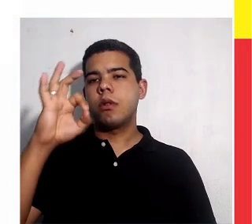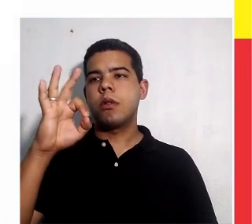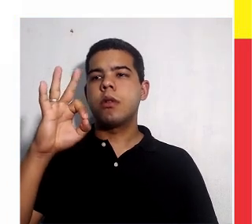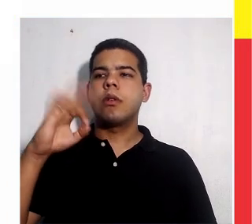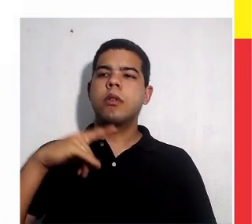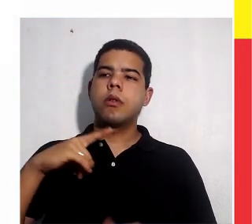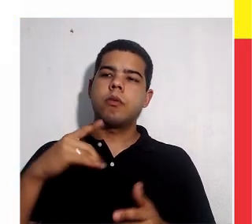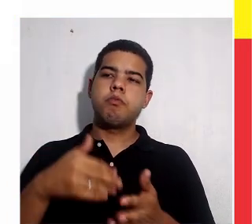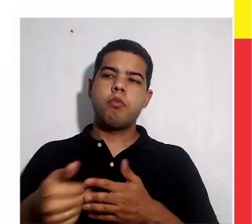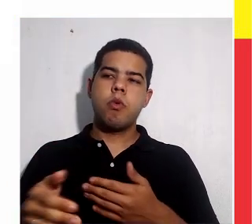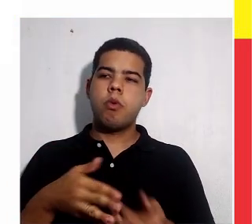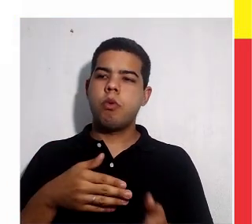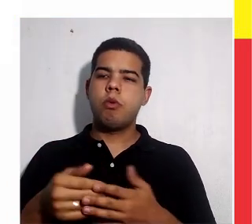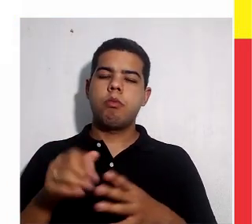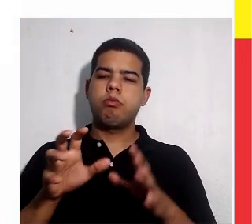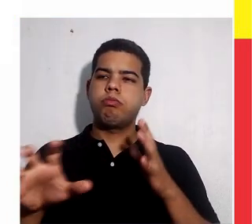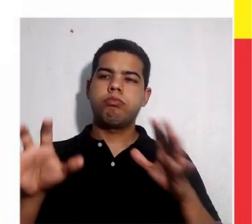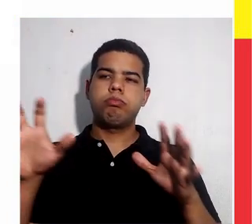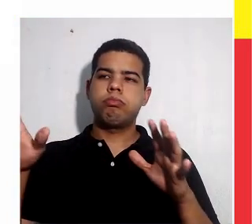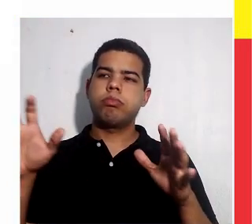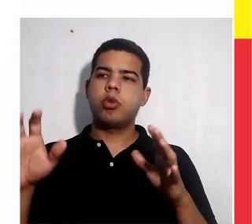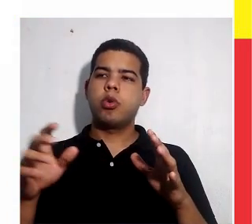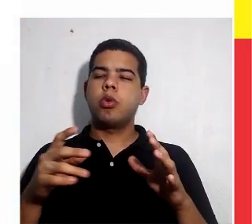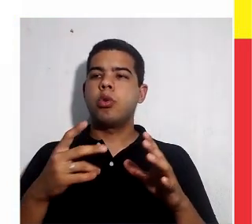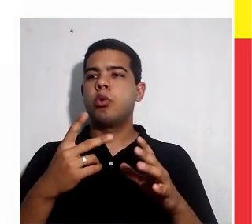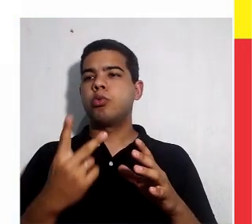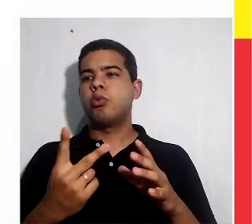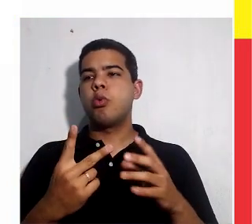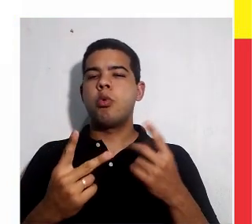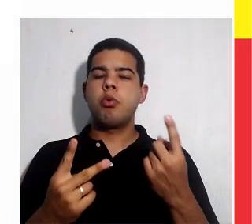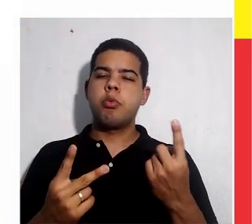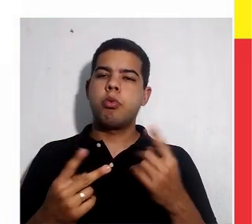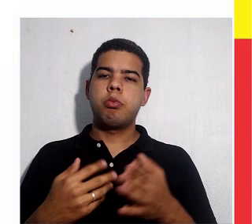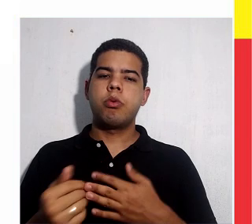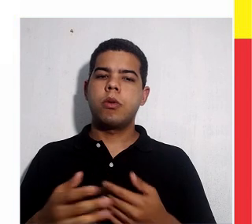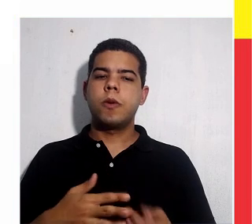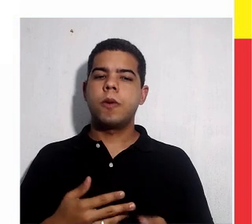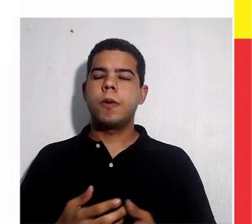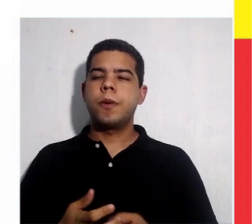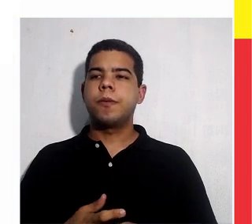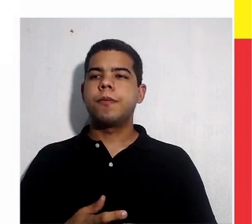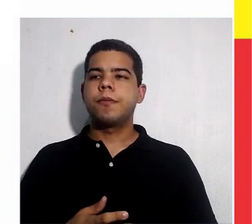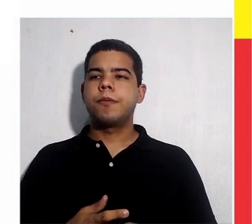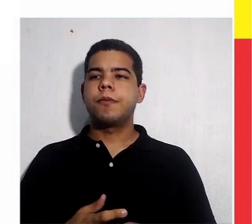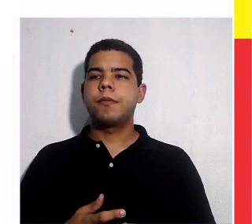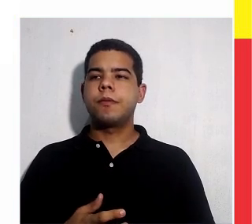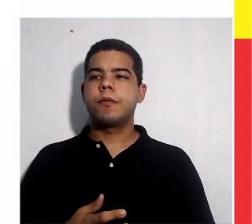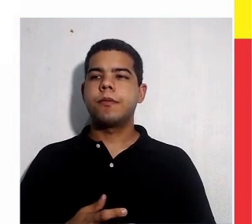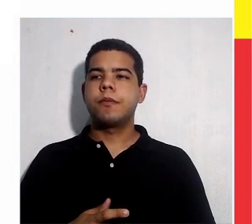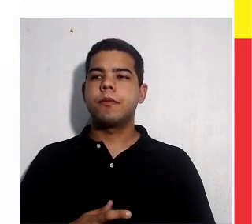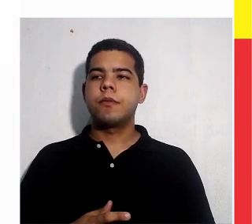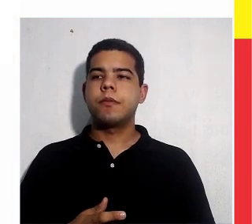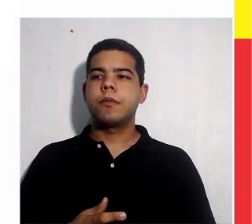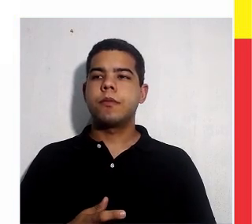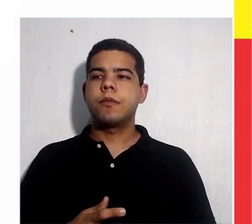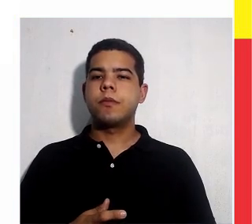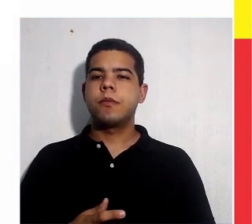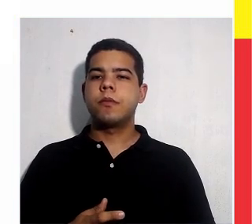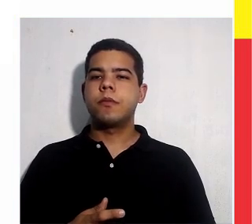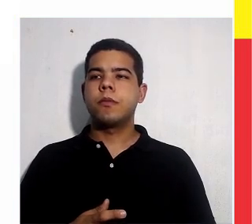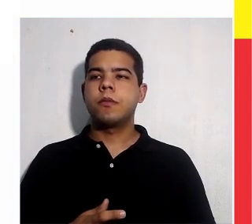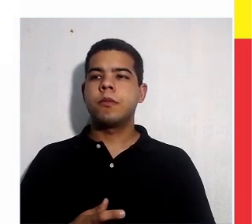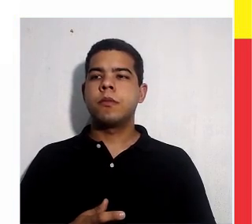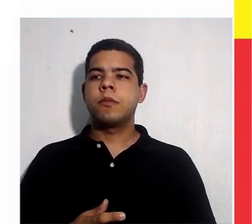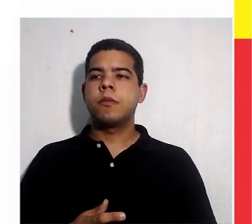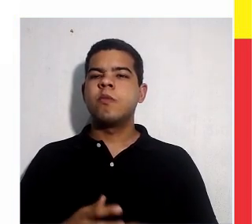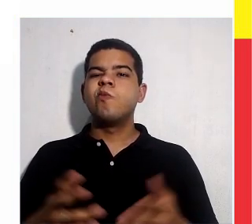ter em qualquer posição ali a altura 2 ou a altura 1. Vamos agora fazer aqui o nosso